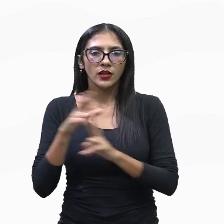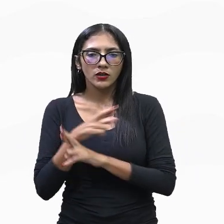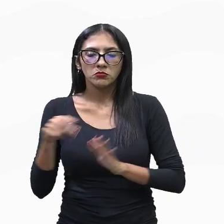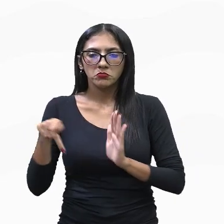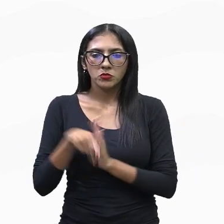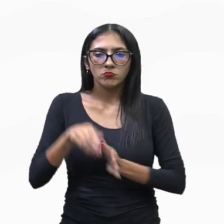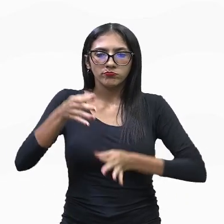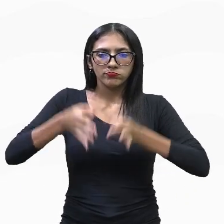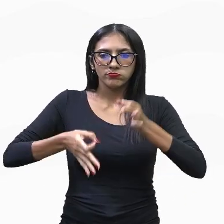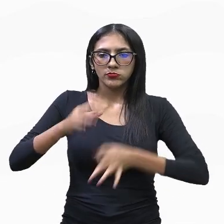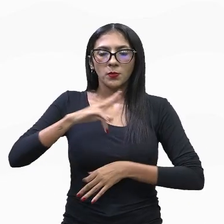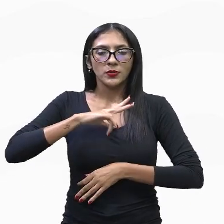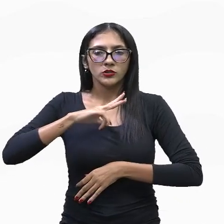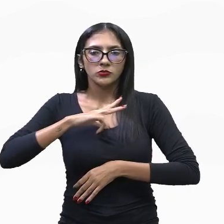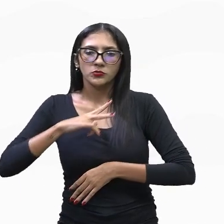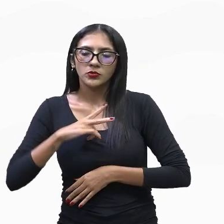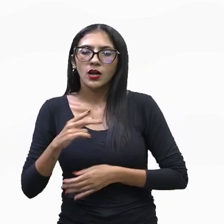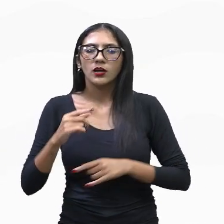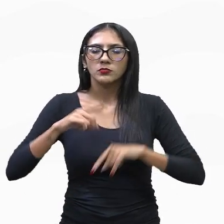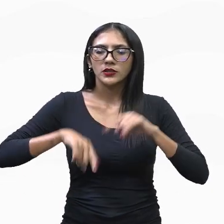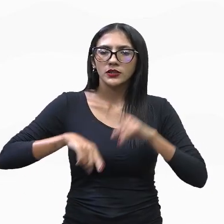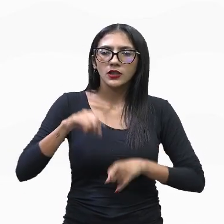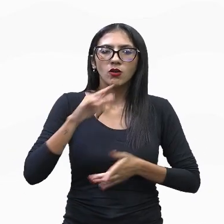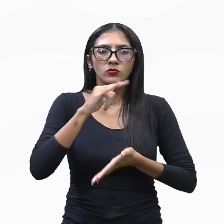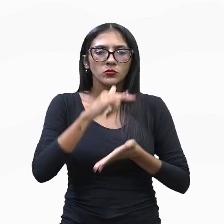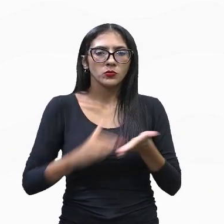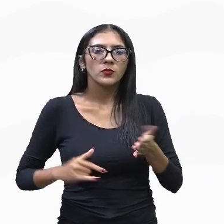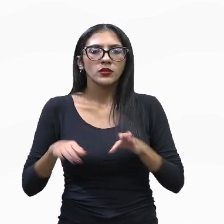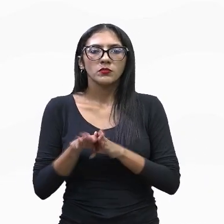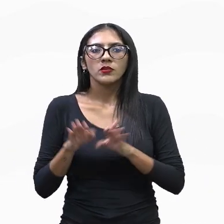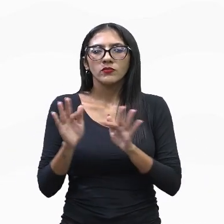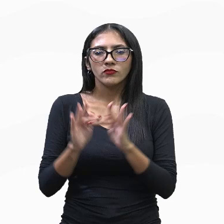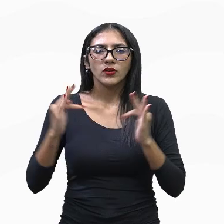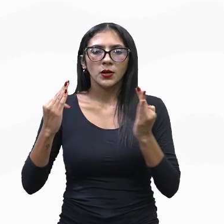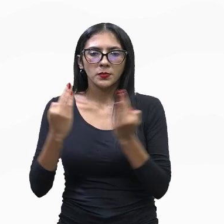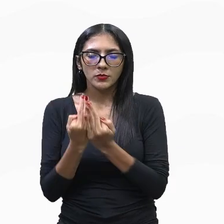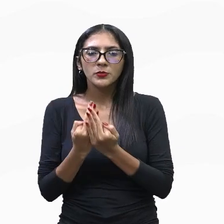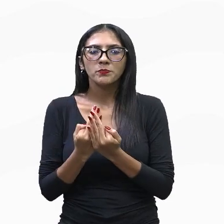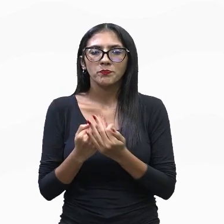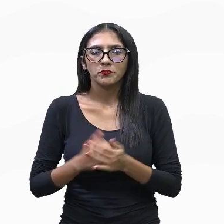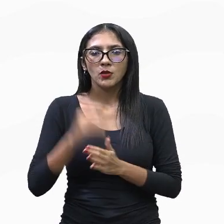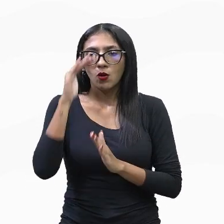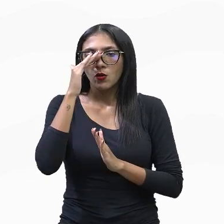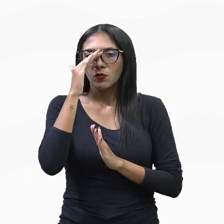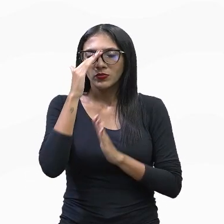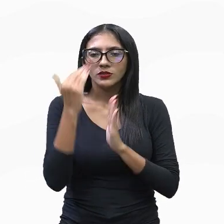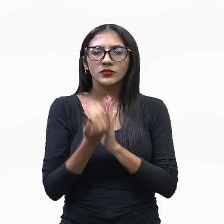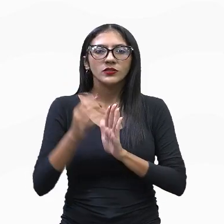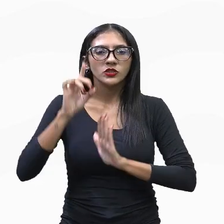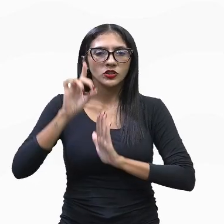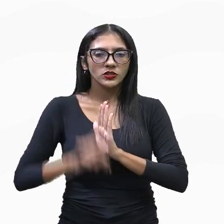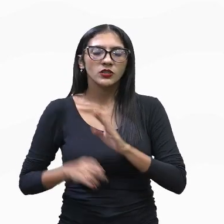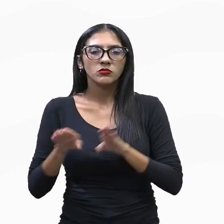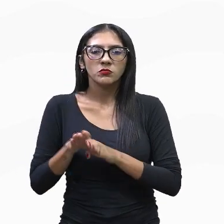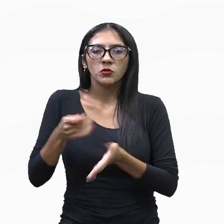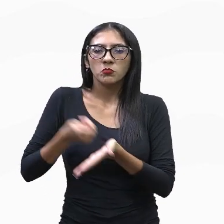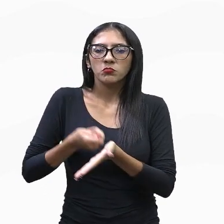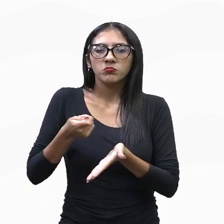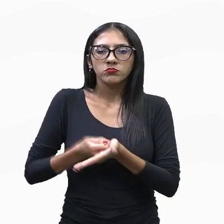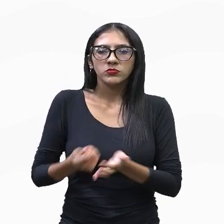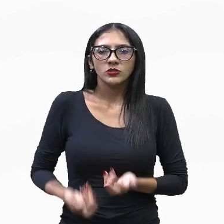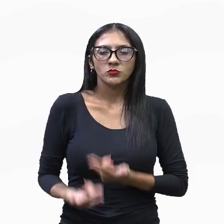jurídicas pessoais, patrimoniais e familiares, estabelecendo direitos e impondo